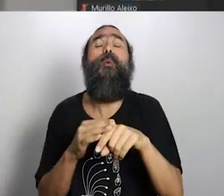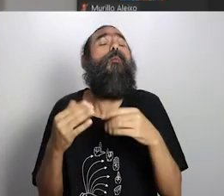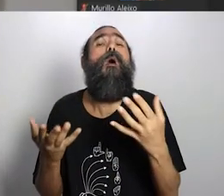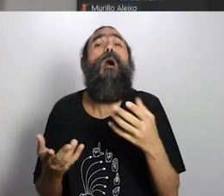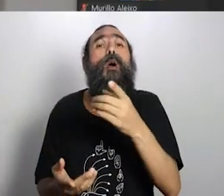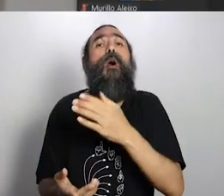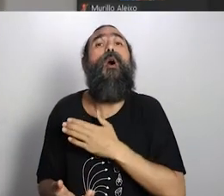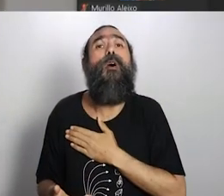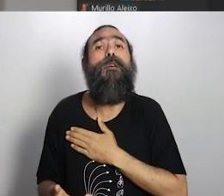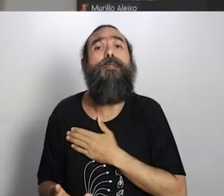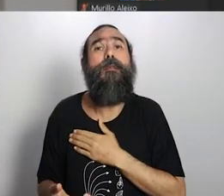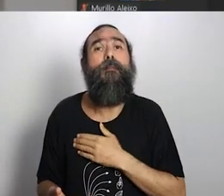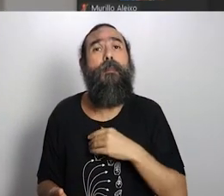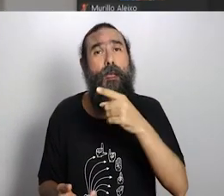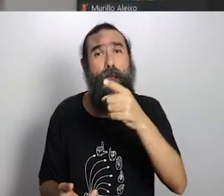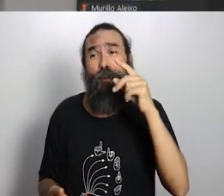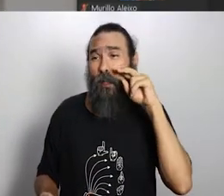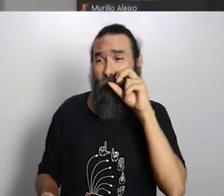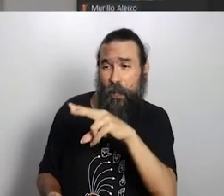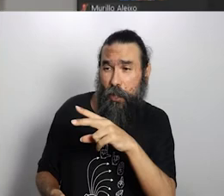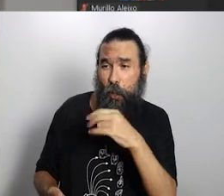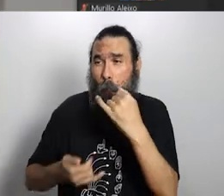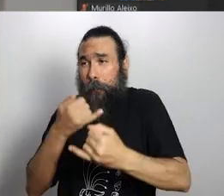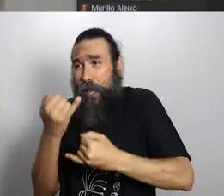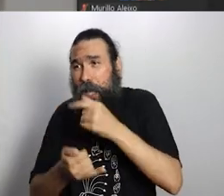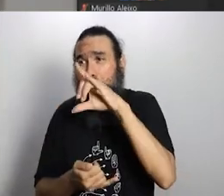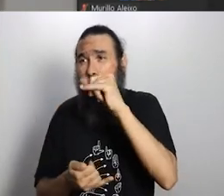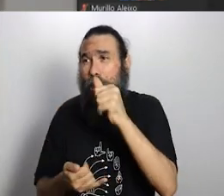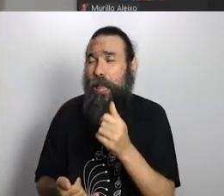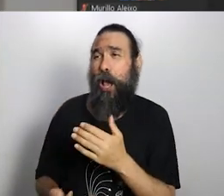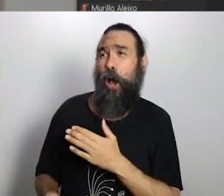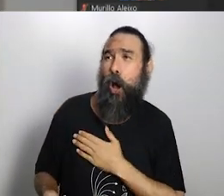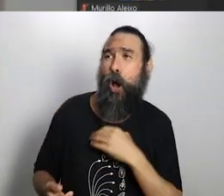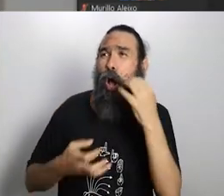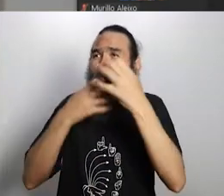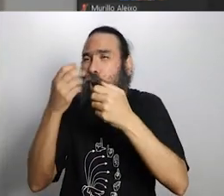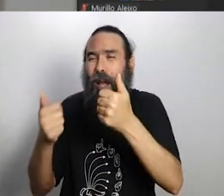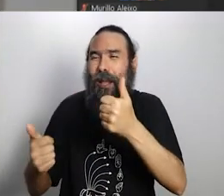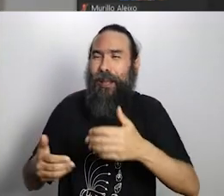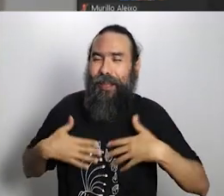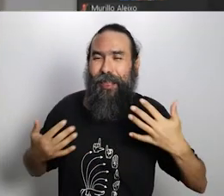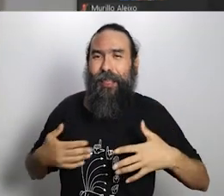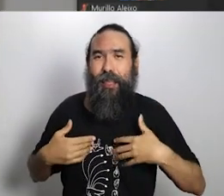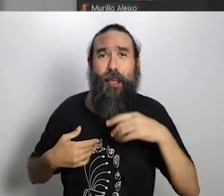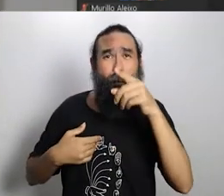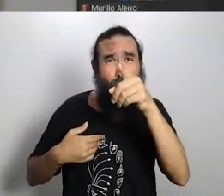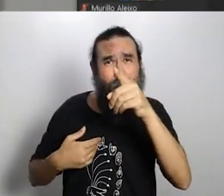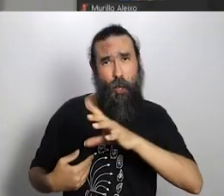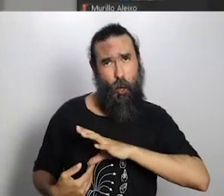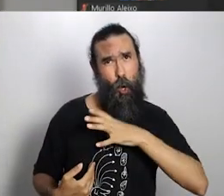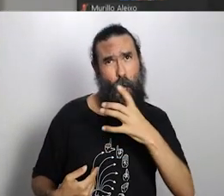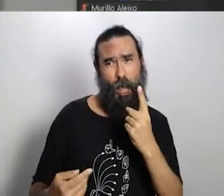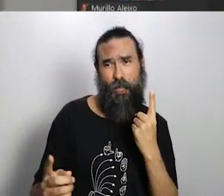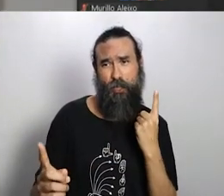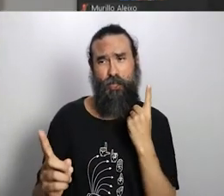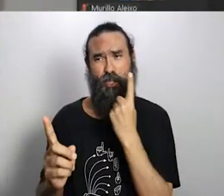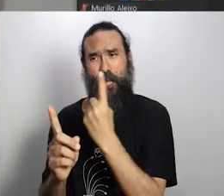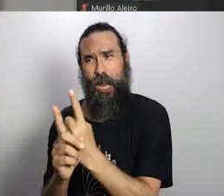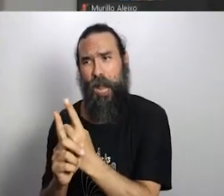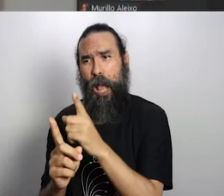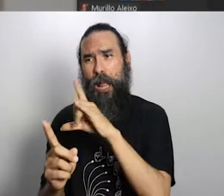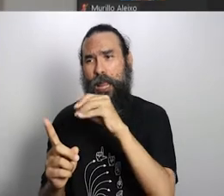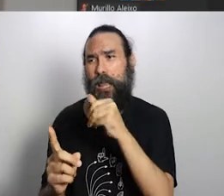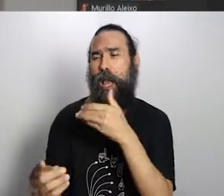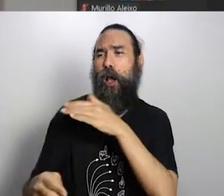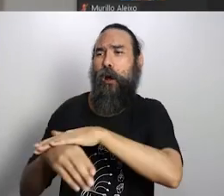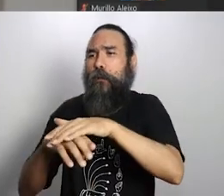a Lia? E eu acho que a conversa tangeu para isso. Eu acho que isso pode ser uma coisa muito bacana. E eu queria que você falasse, da